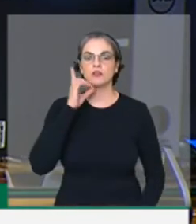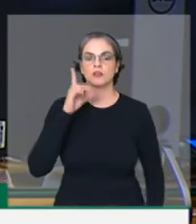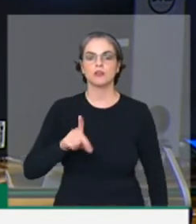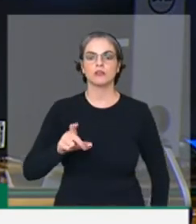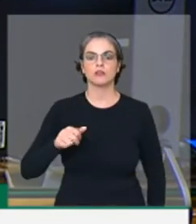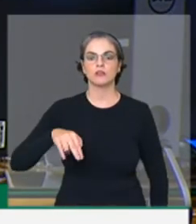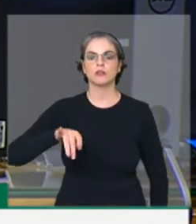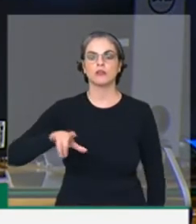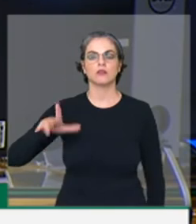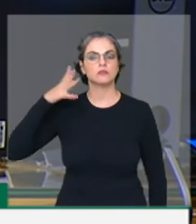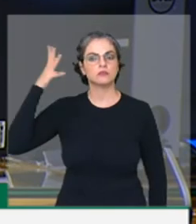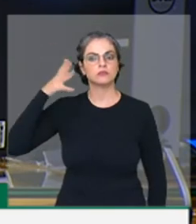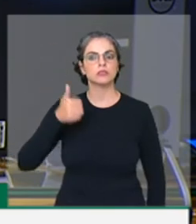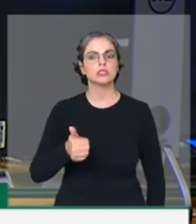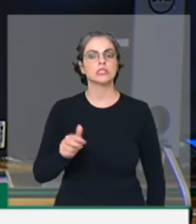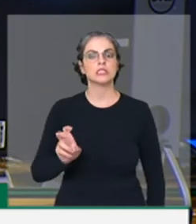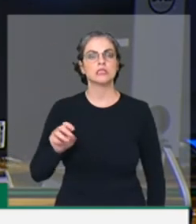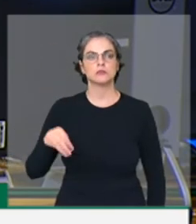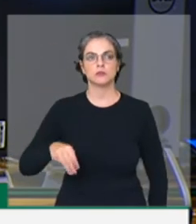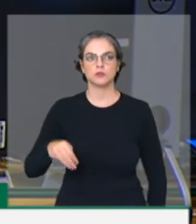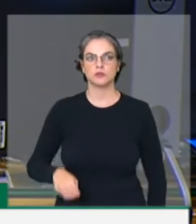Silveira por 15 minutos.